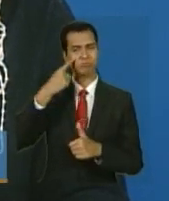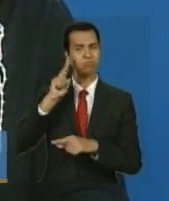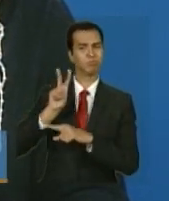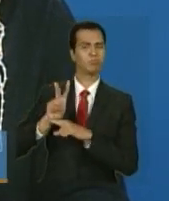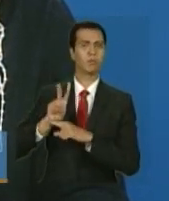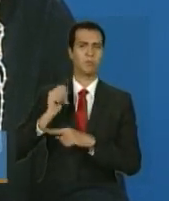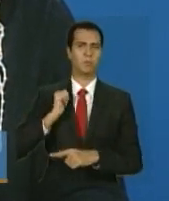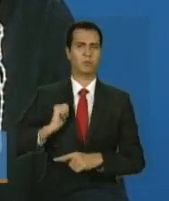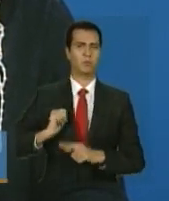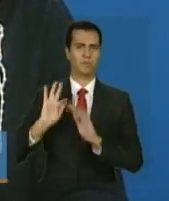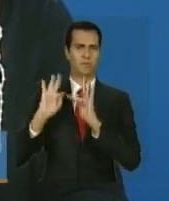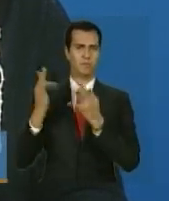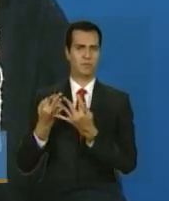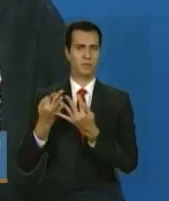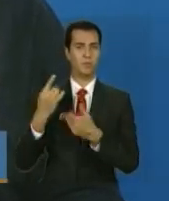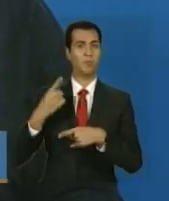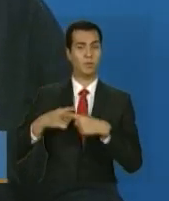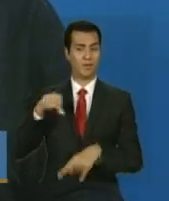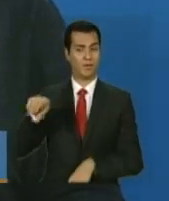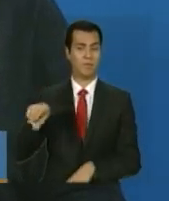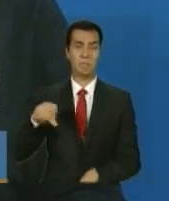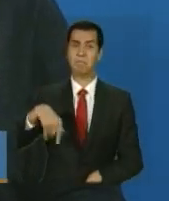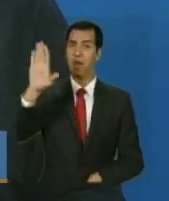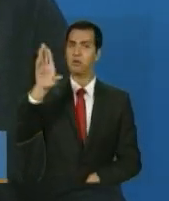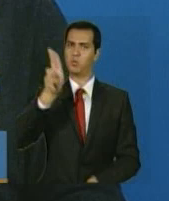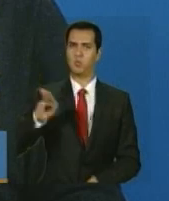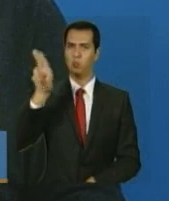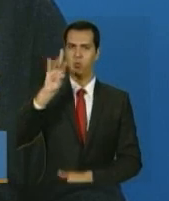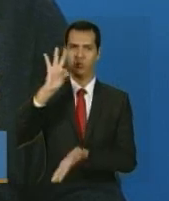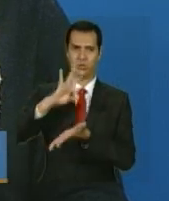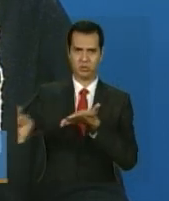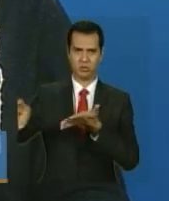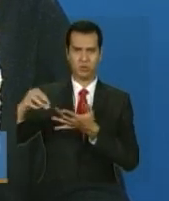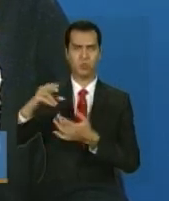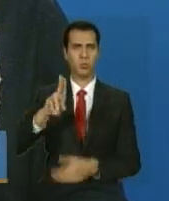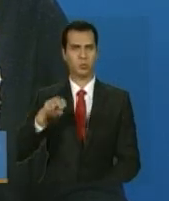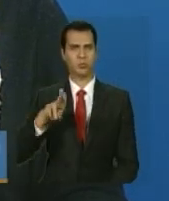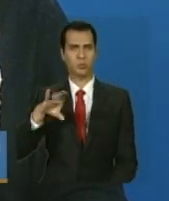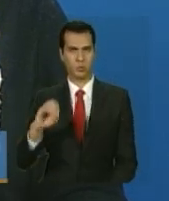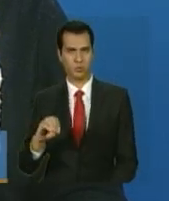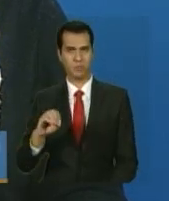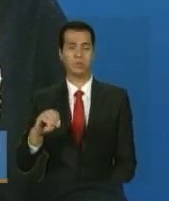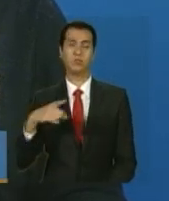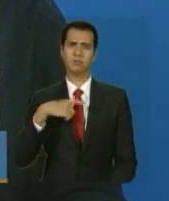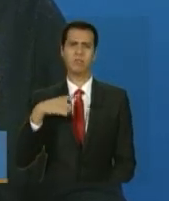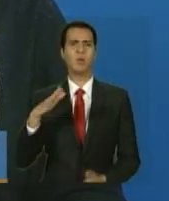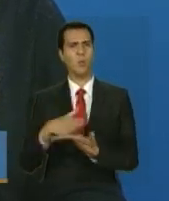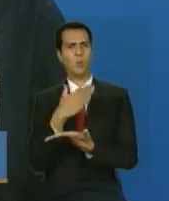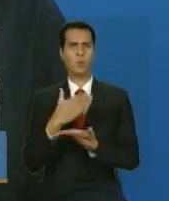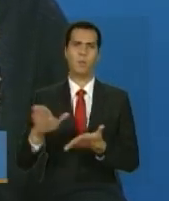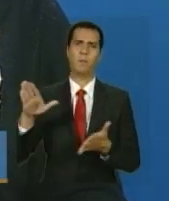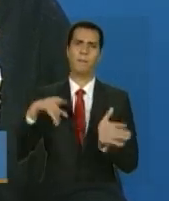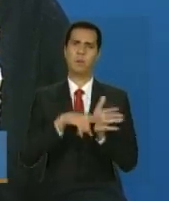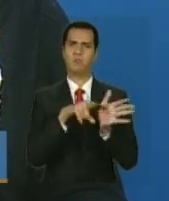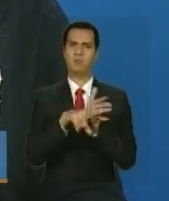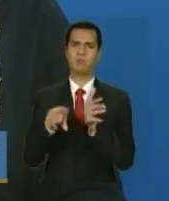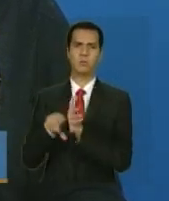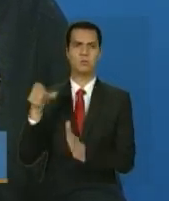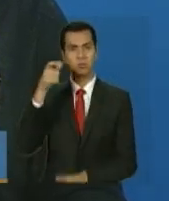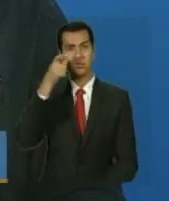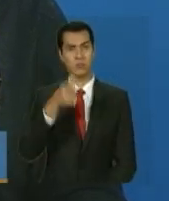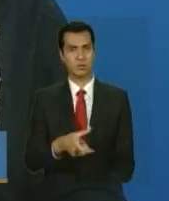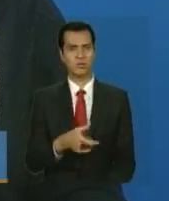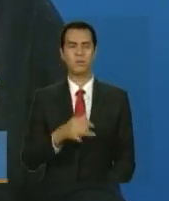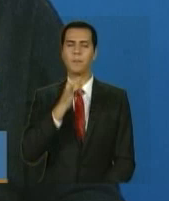que utiliza a base do cadastro, e há perguntas interessantes que podem ser feitas com relação